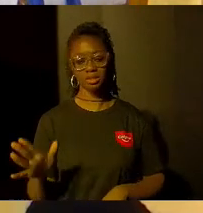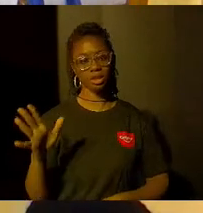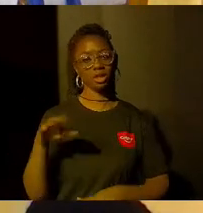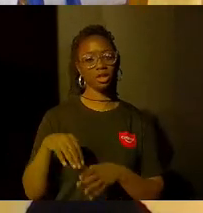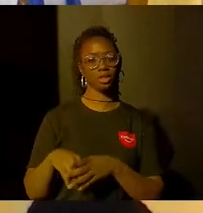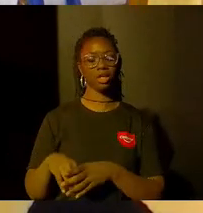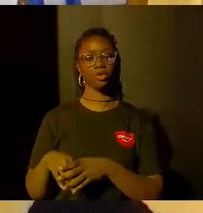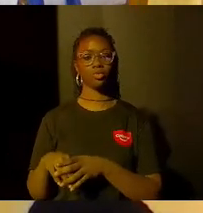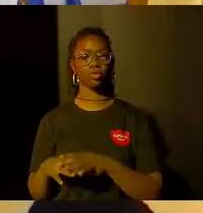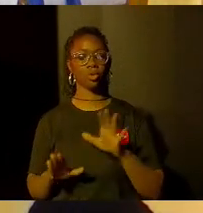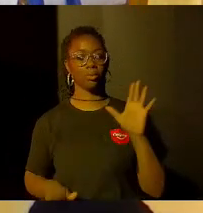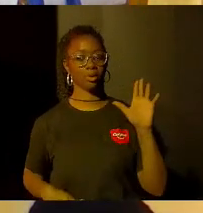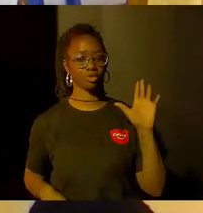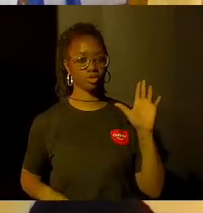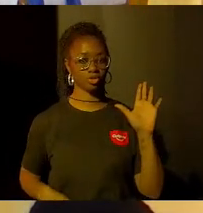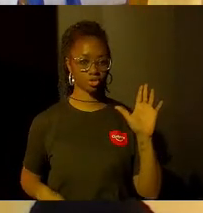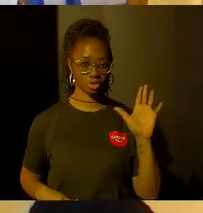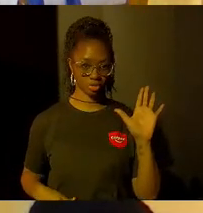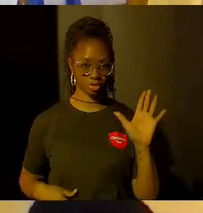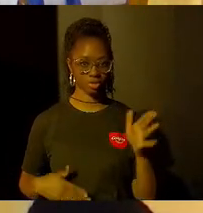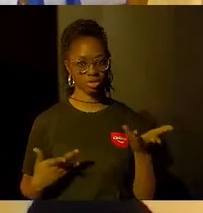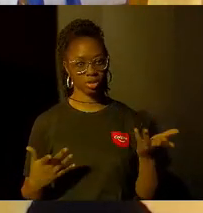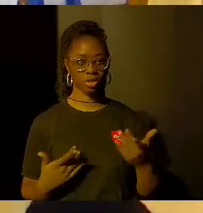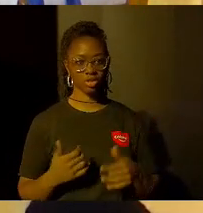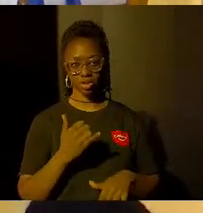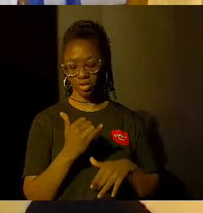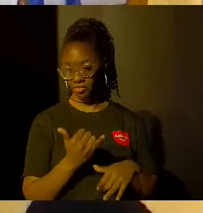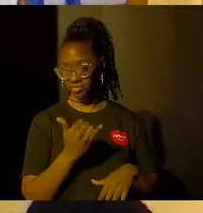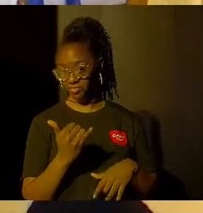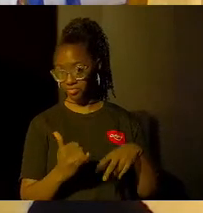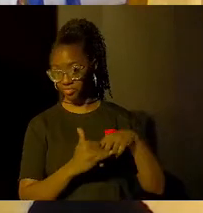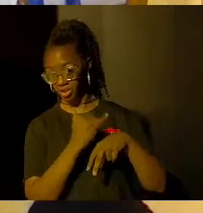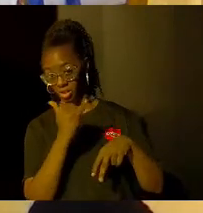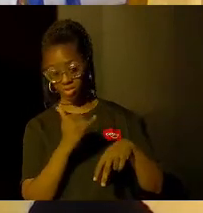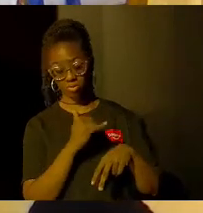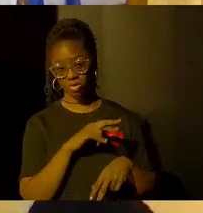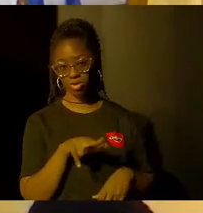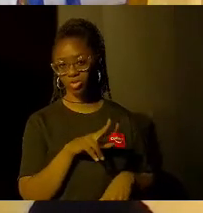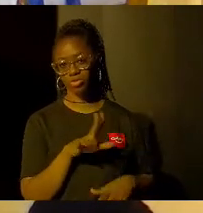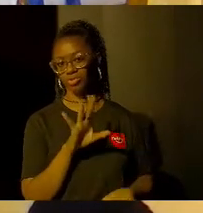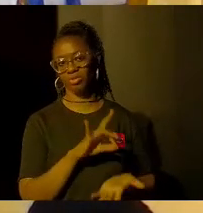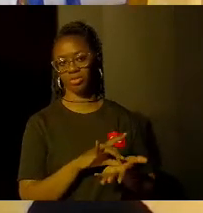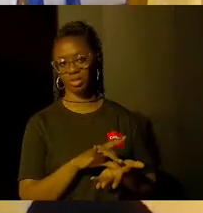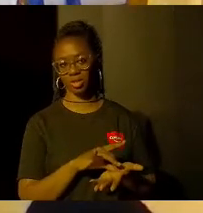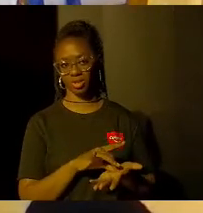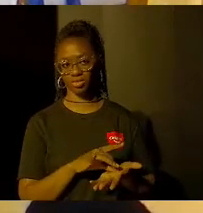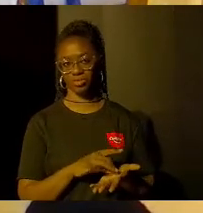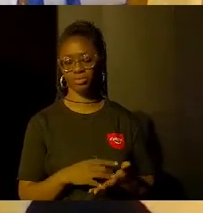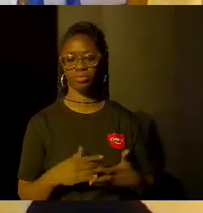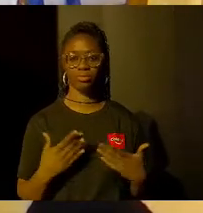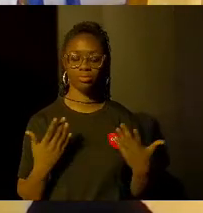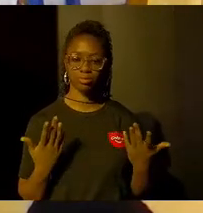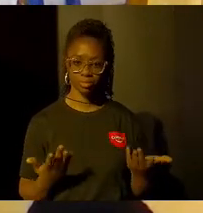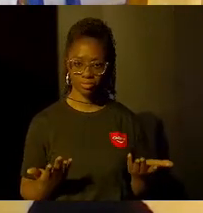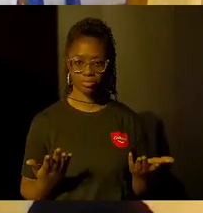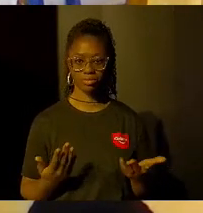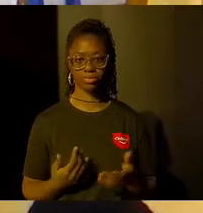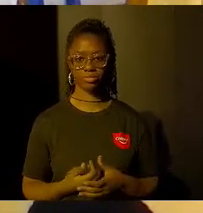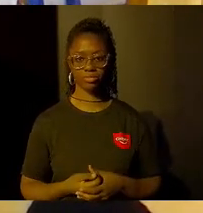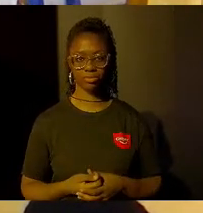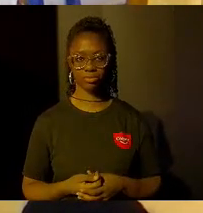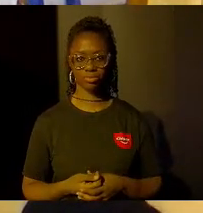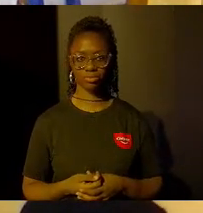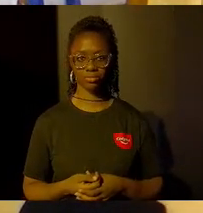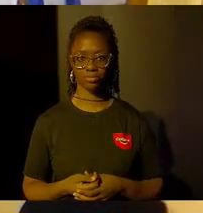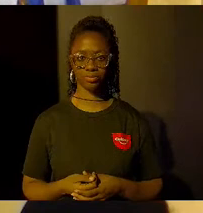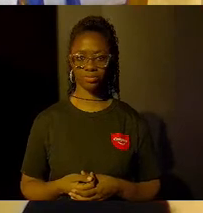criminalidade e por isso foram vitimadas o que muitas vezes não é verdade E aí eu